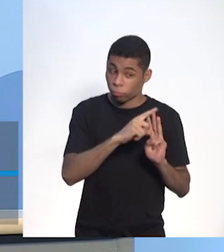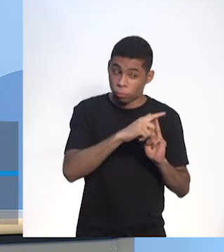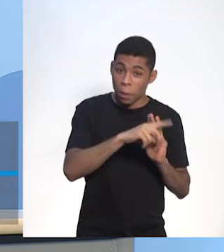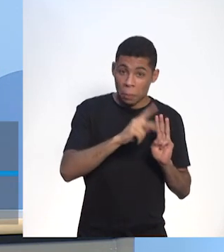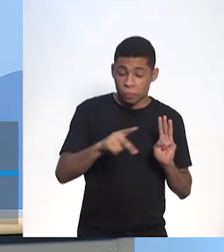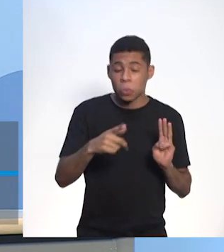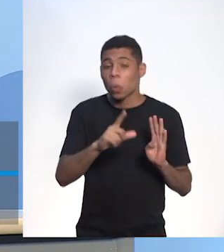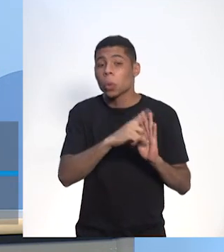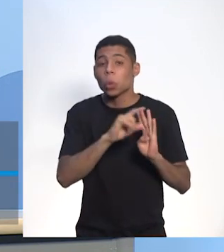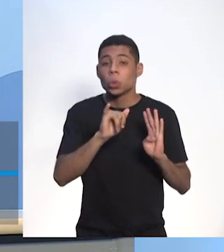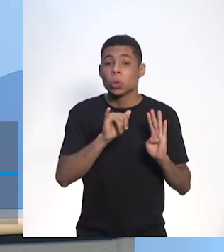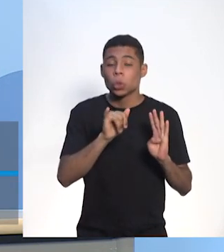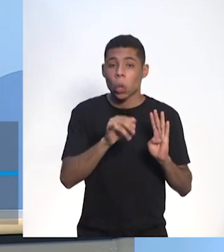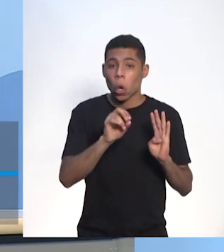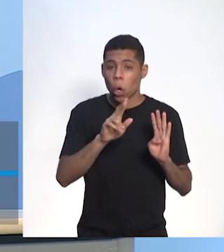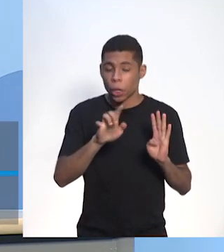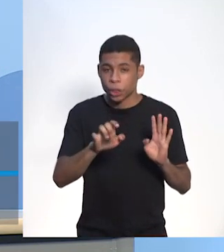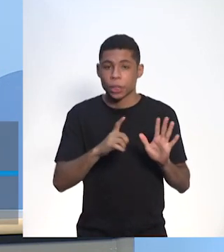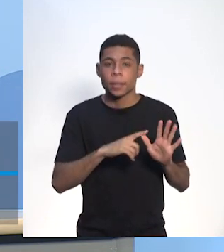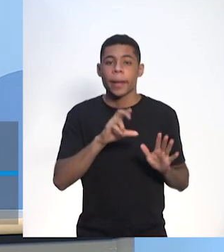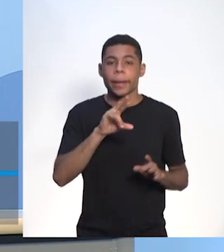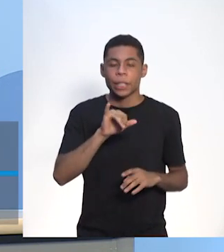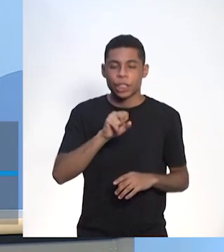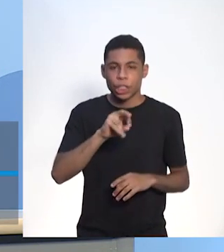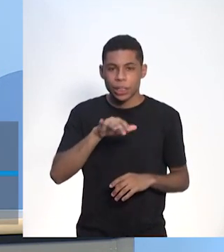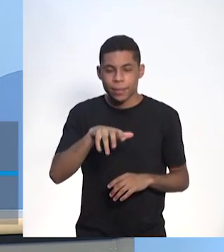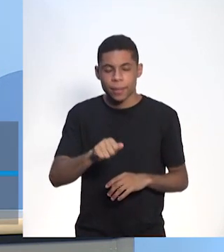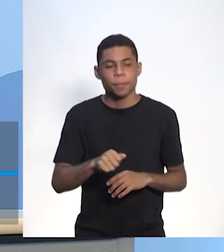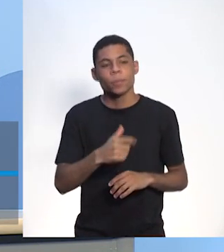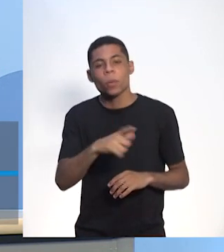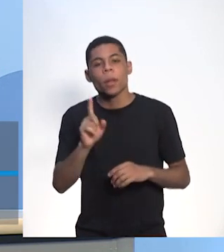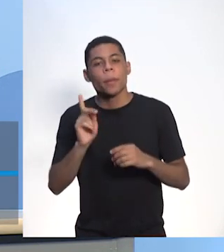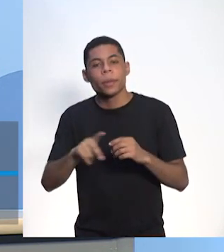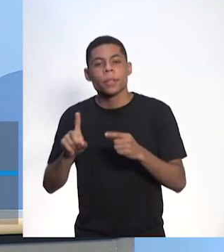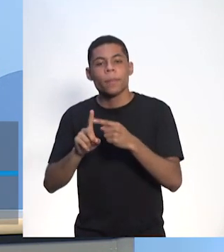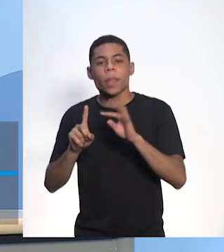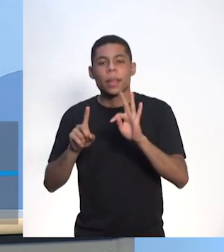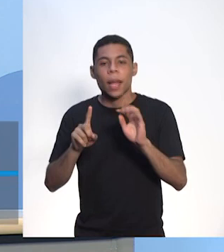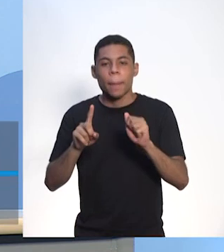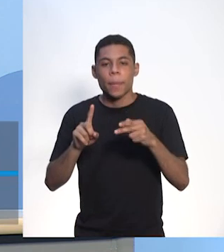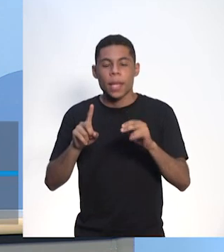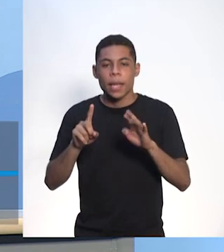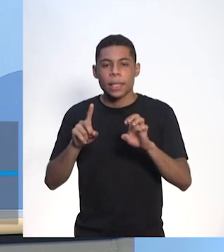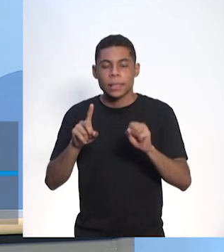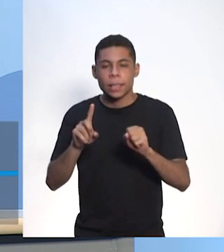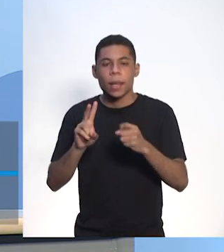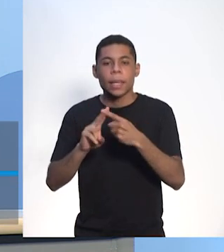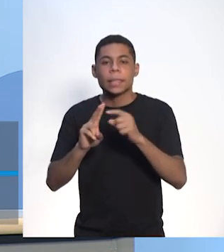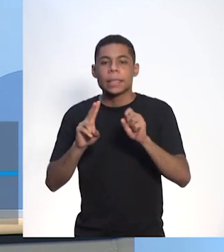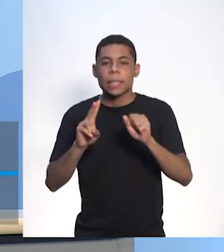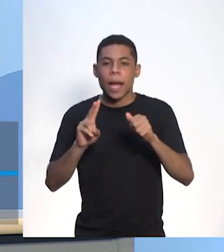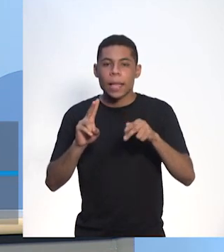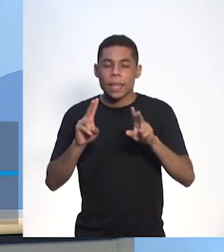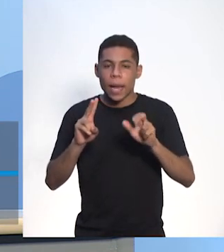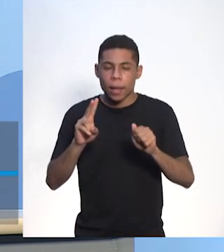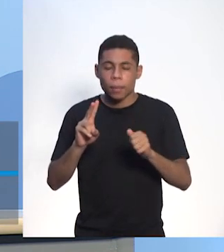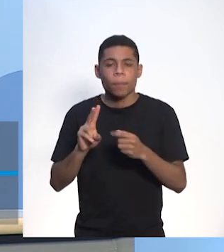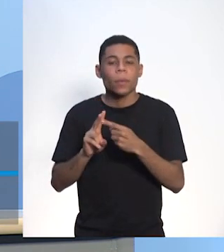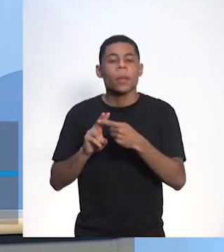professor Jorge, da professora Cristina, da professora Tamires, Sandra, a maioria